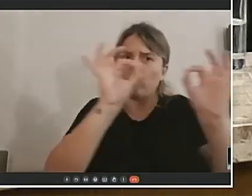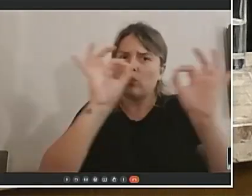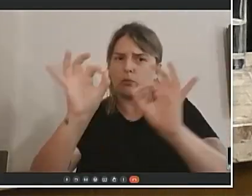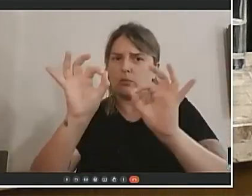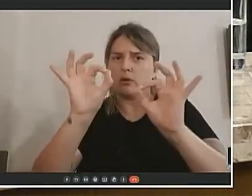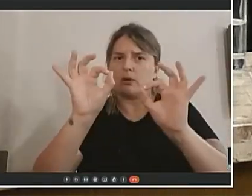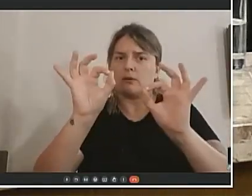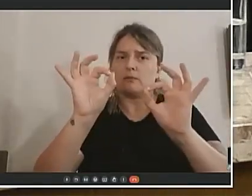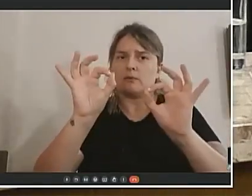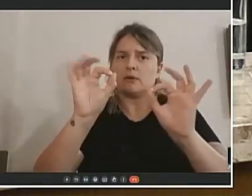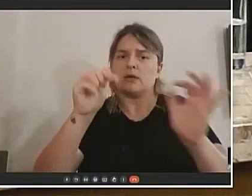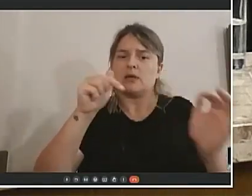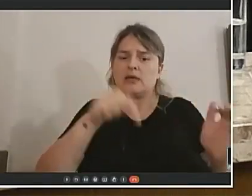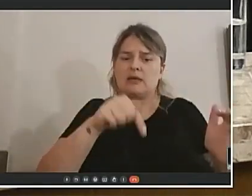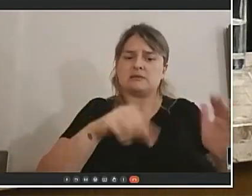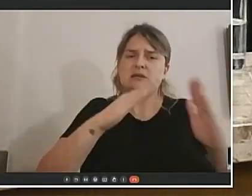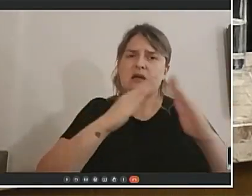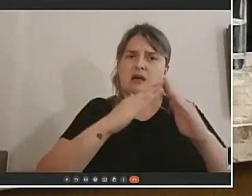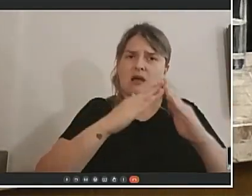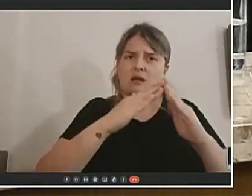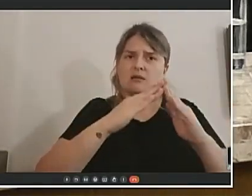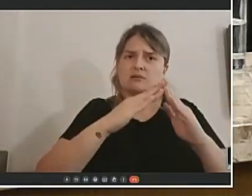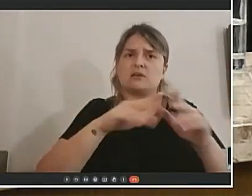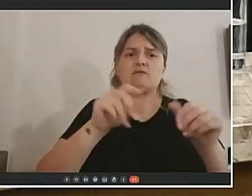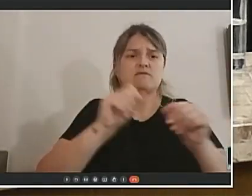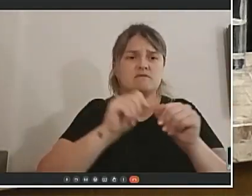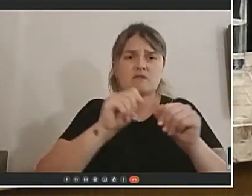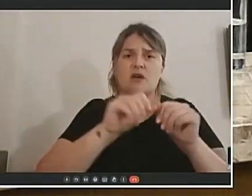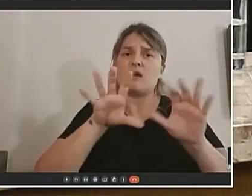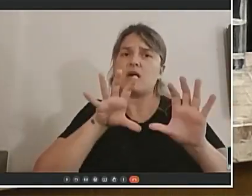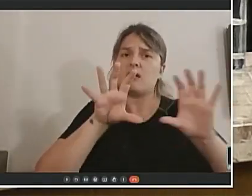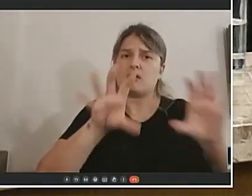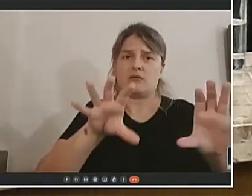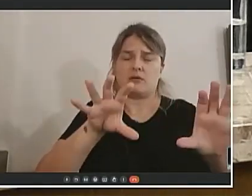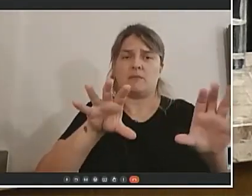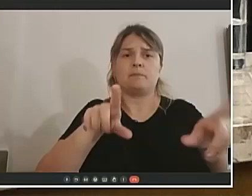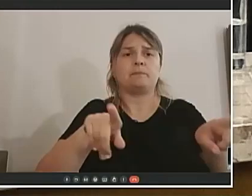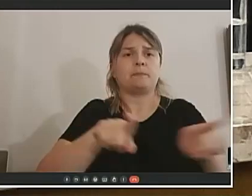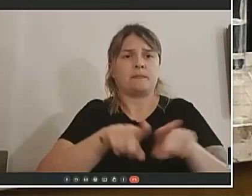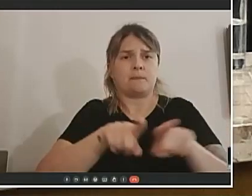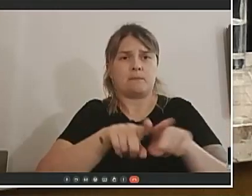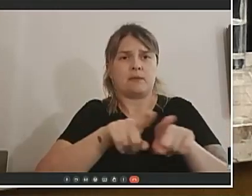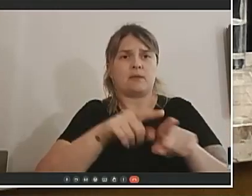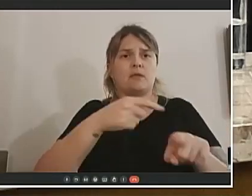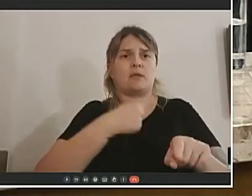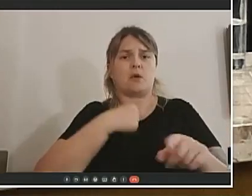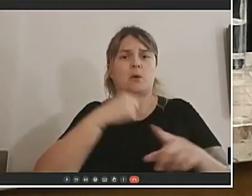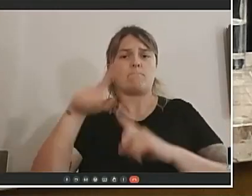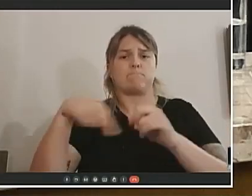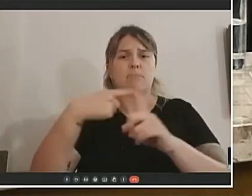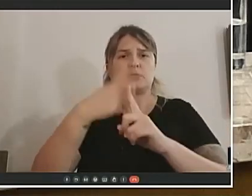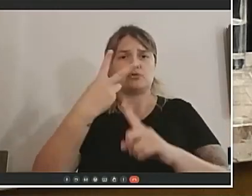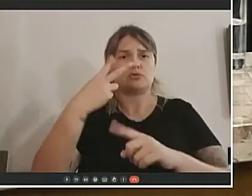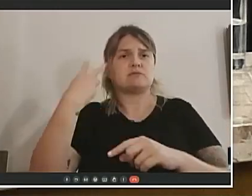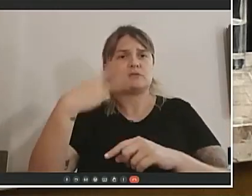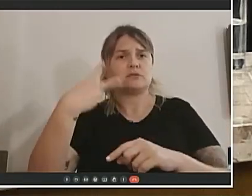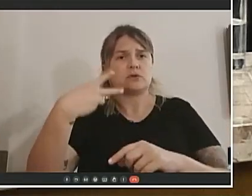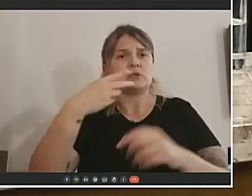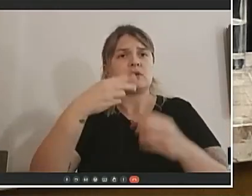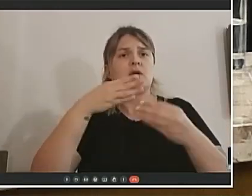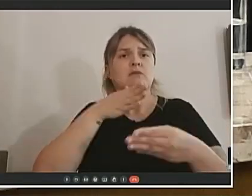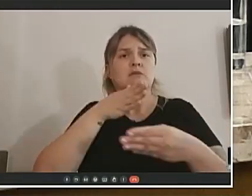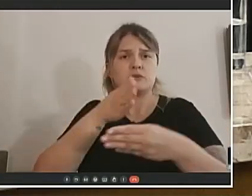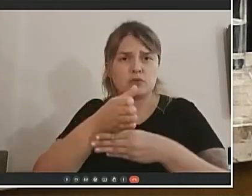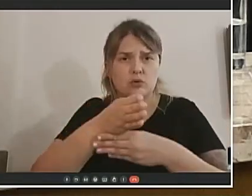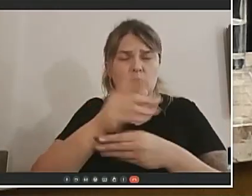e essa casa nesse mandato tá fazendo isso Inclusive eu e mais dois vereadores a gente entrou né com uma